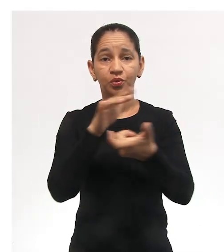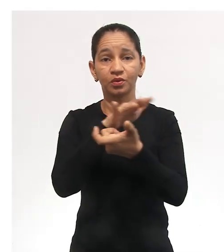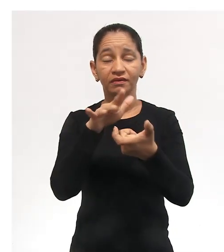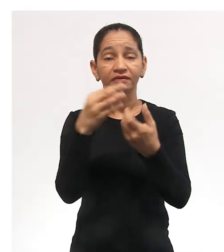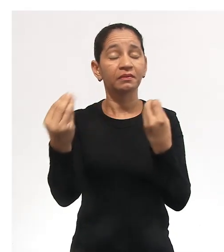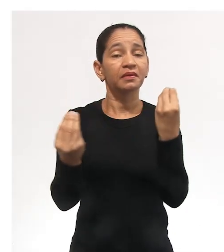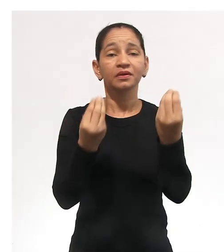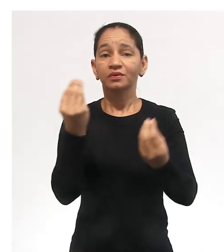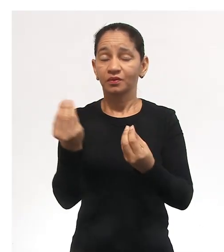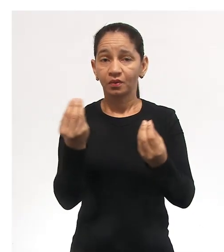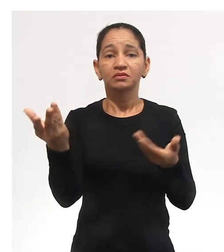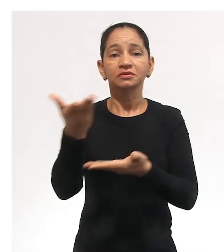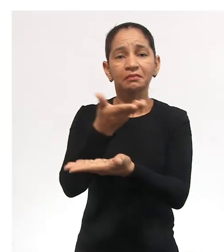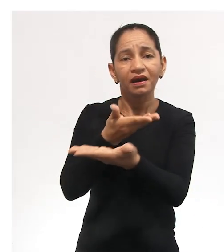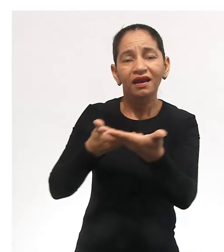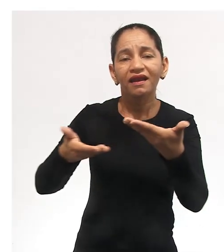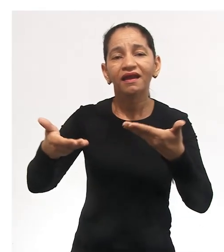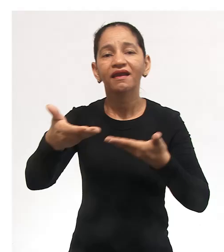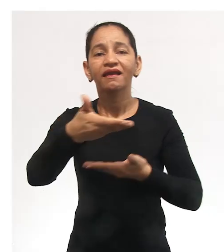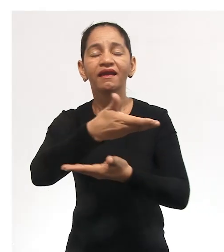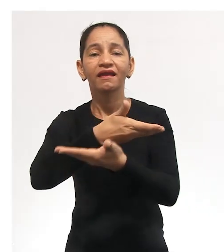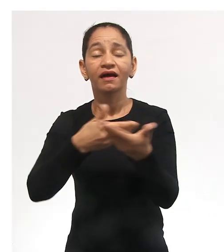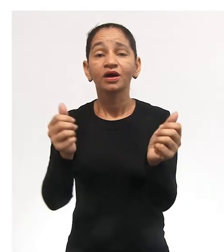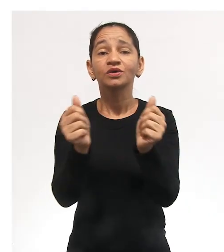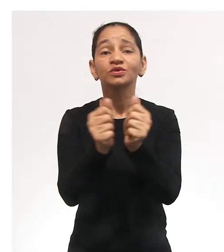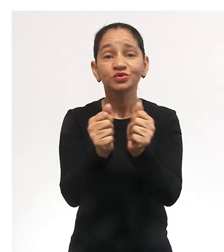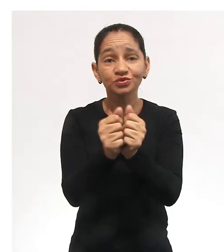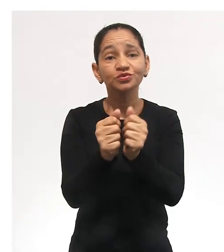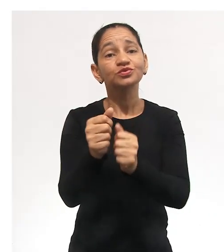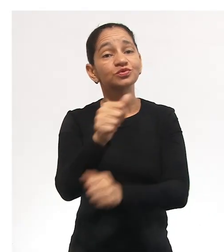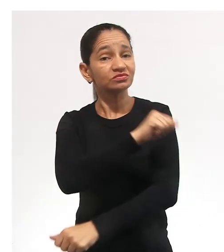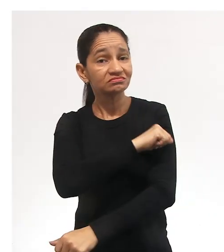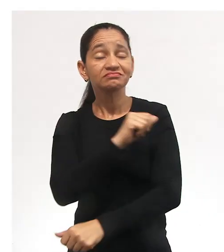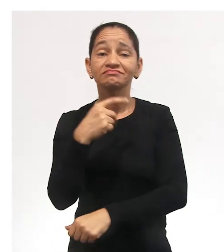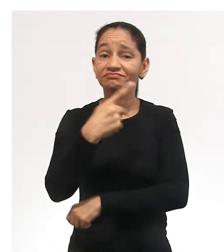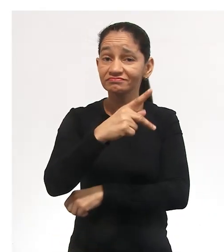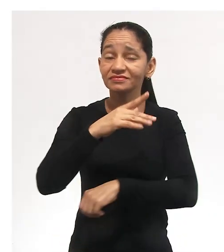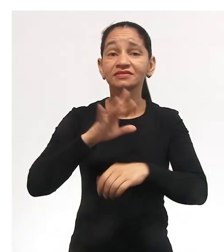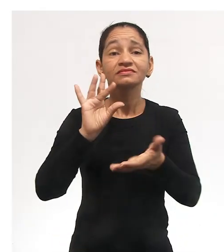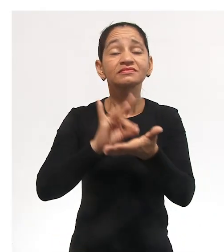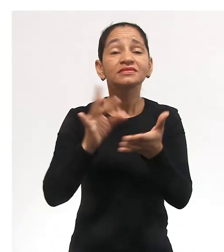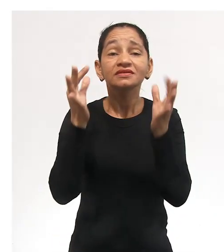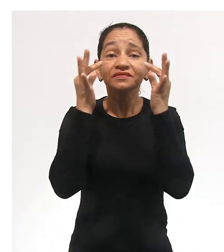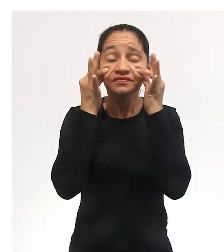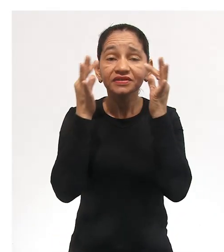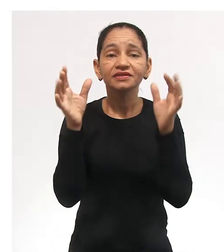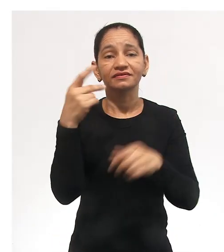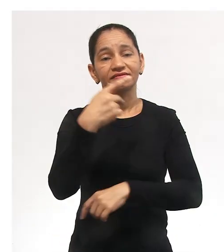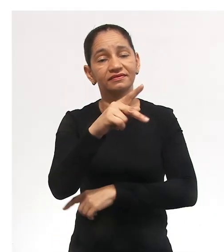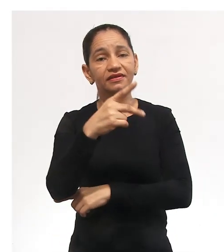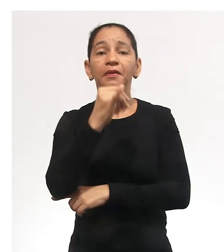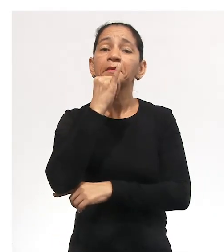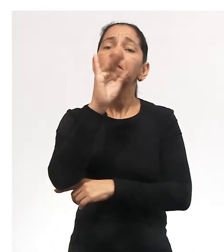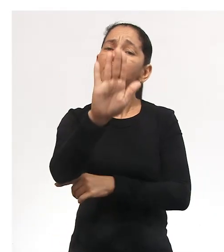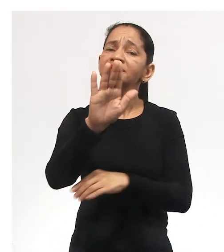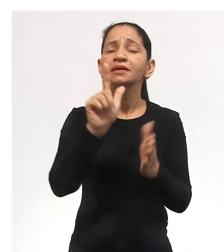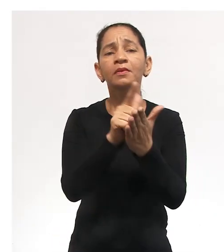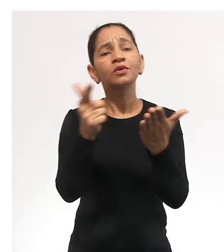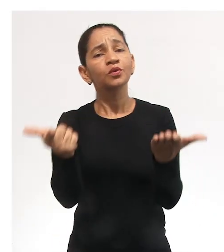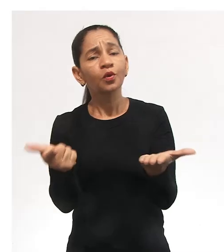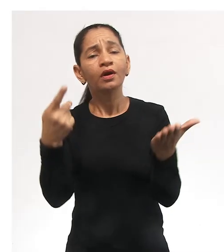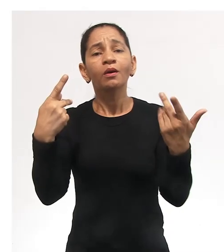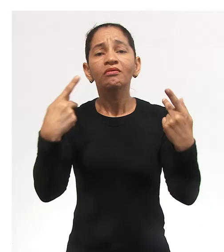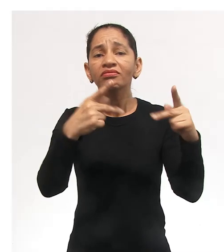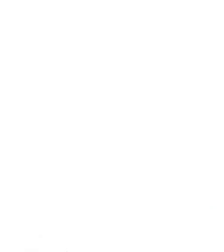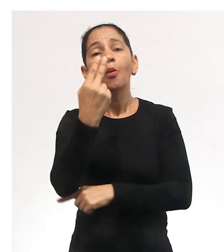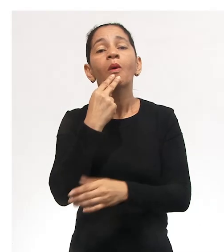letramento, interações sociais e culturais, leitura escrita em contextos reais, como produzir um jornal escolar